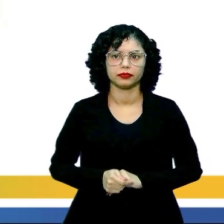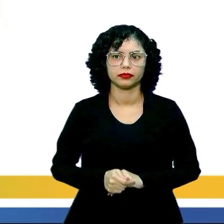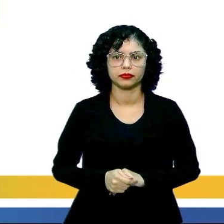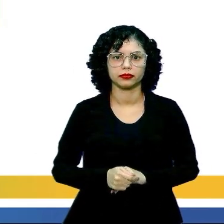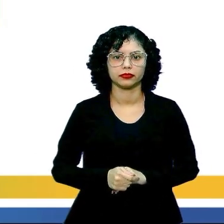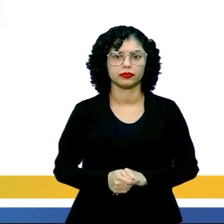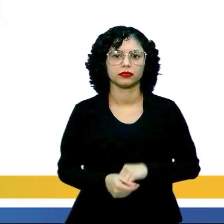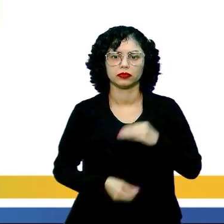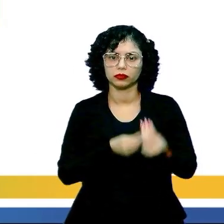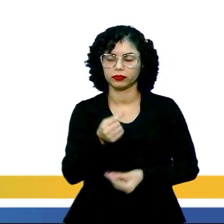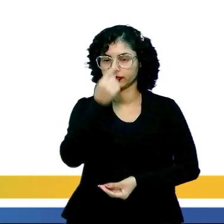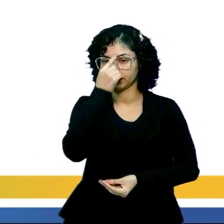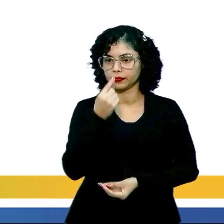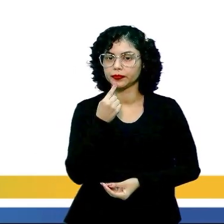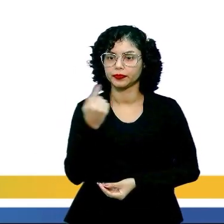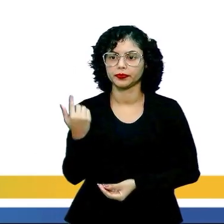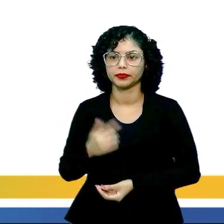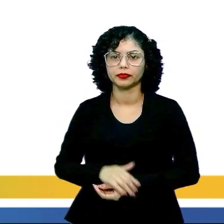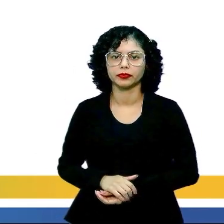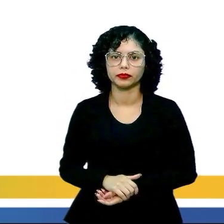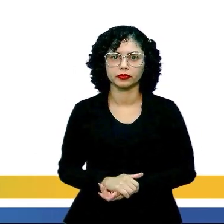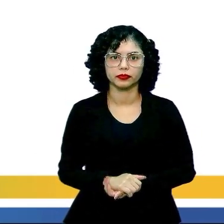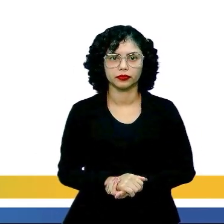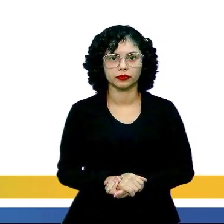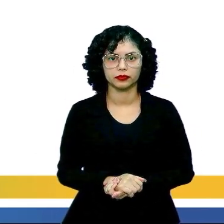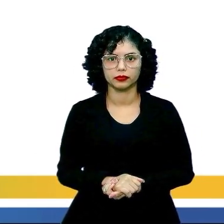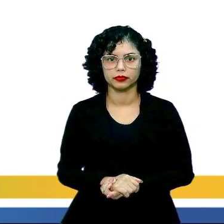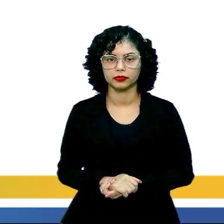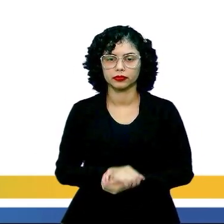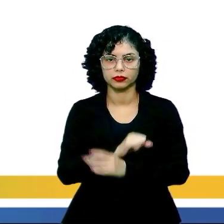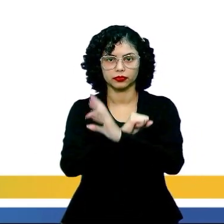está sendo ilustrado aí.